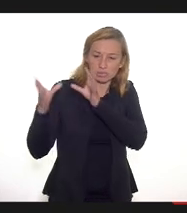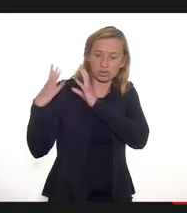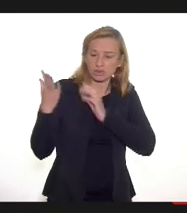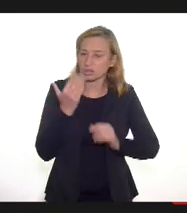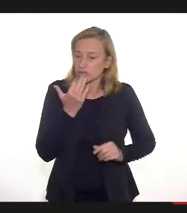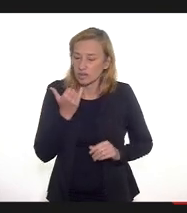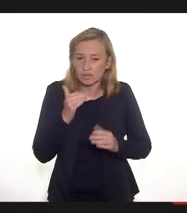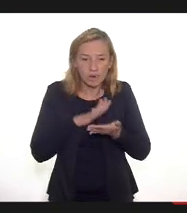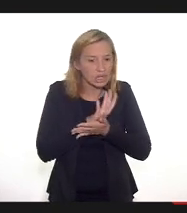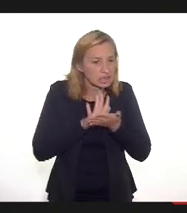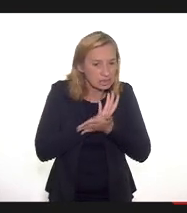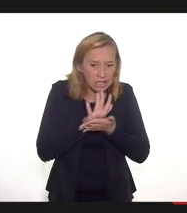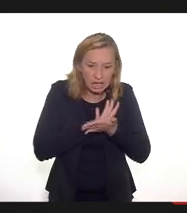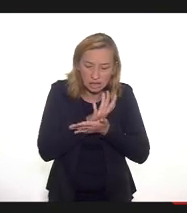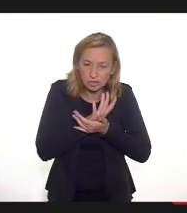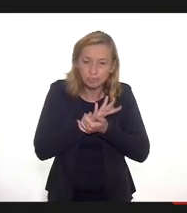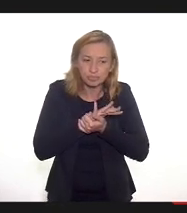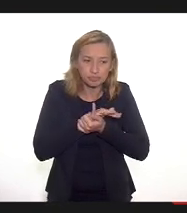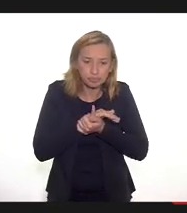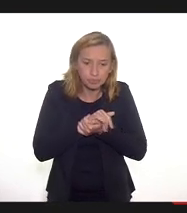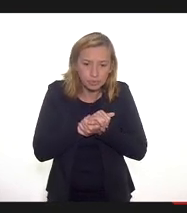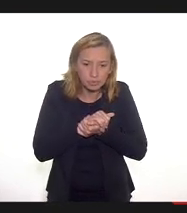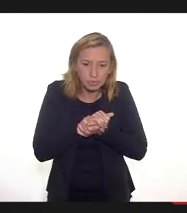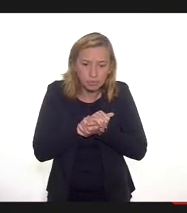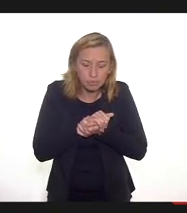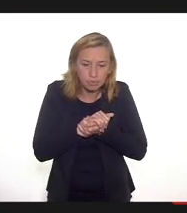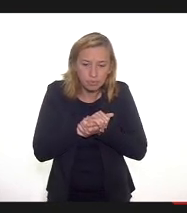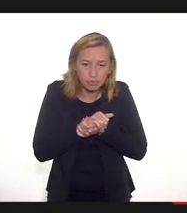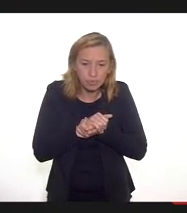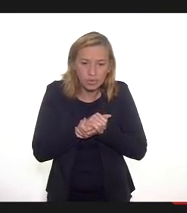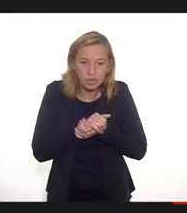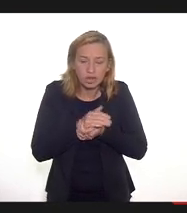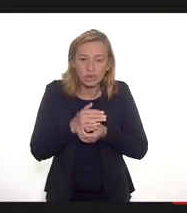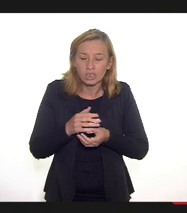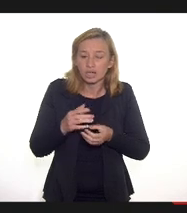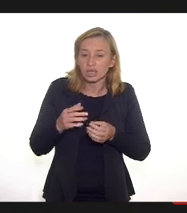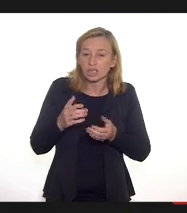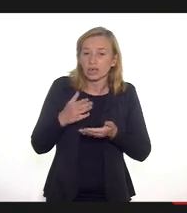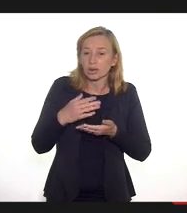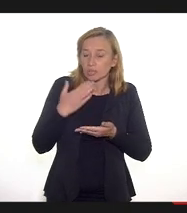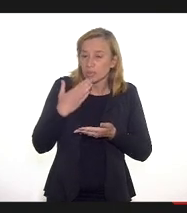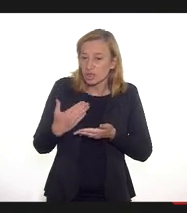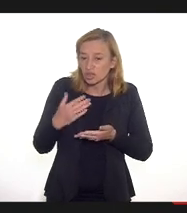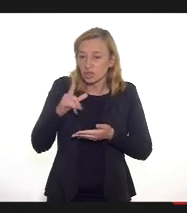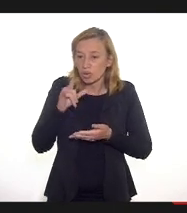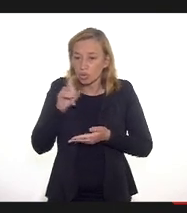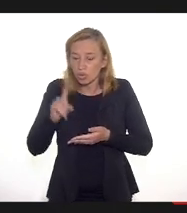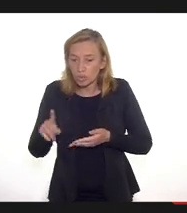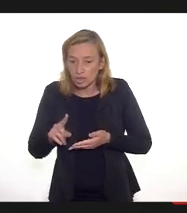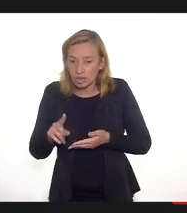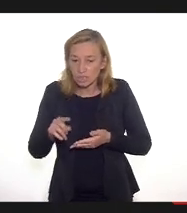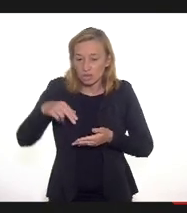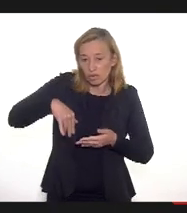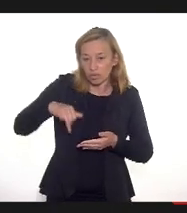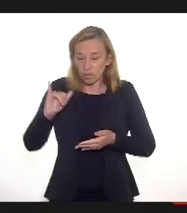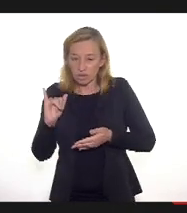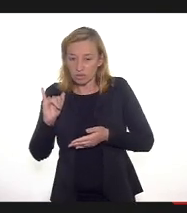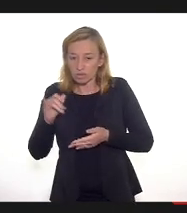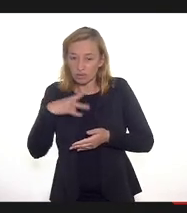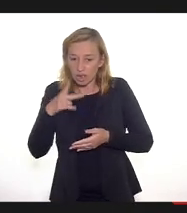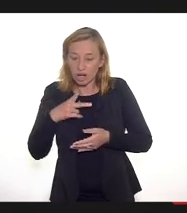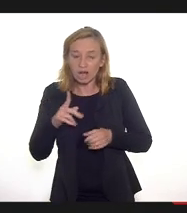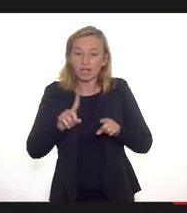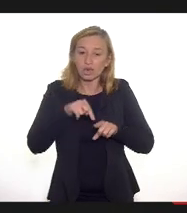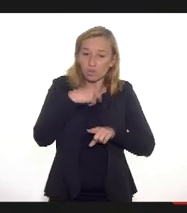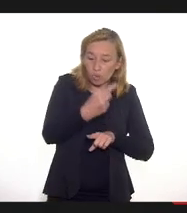básica, nem de várias outras formas. E aí eu queria dividir a minha fala tanto com o Luiz Guilherme, que é da unidade de Nova Iguaçu, quanto com o Jeff,